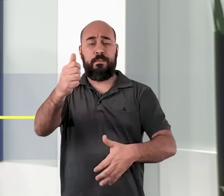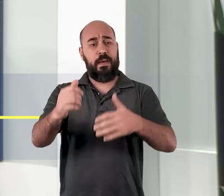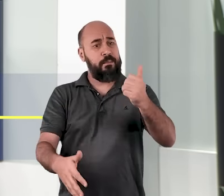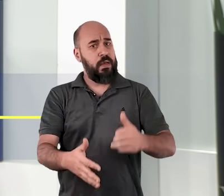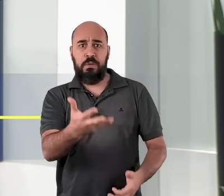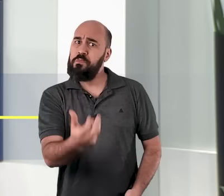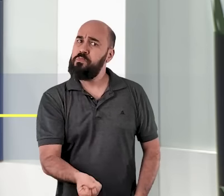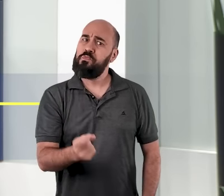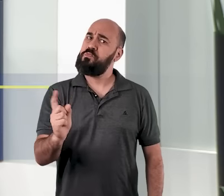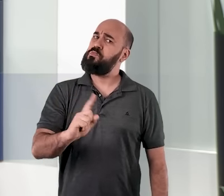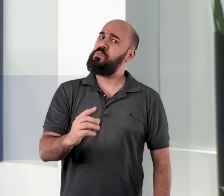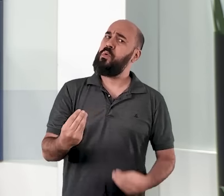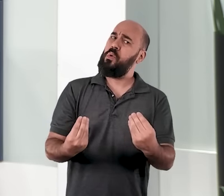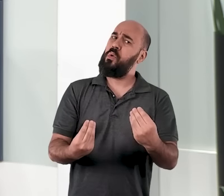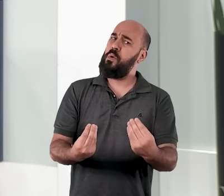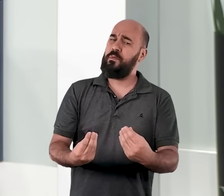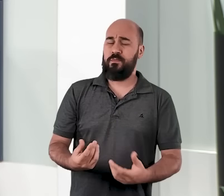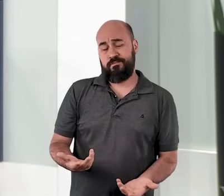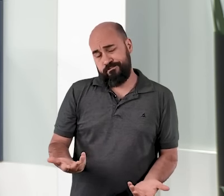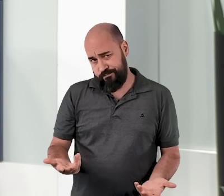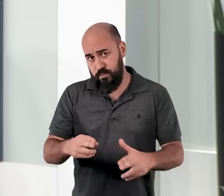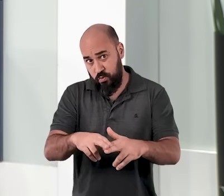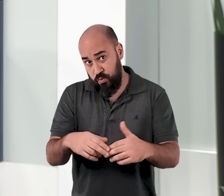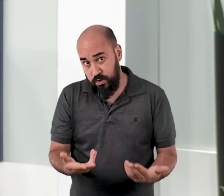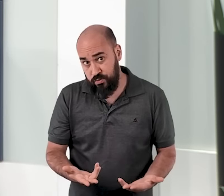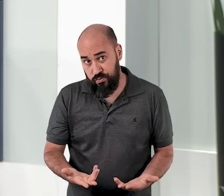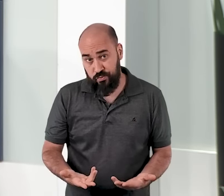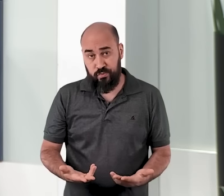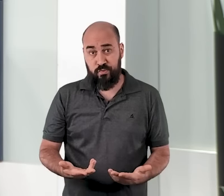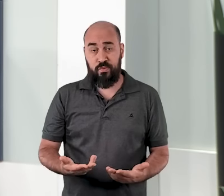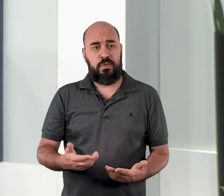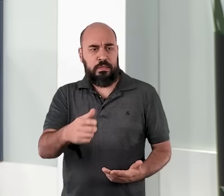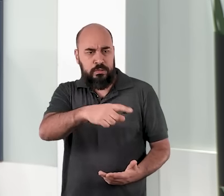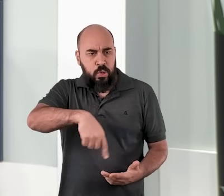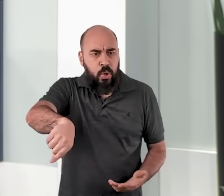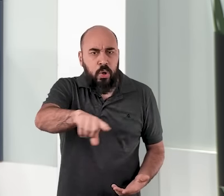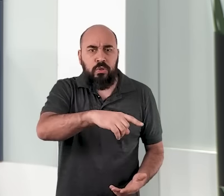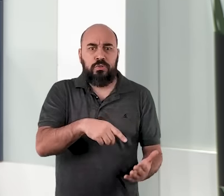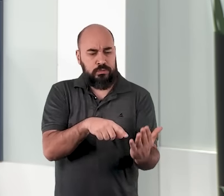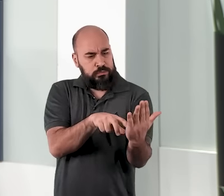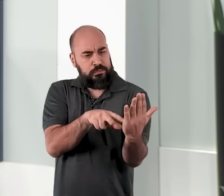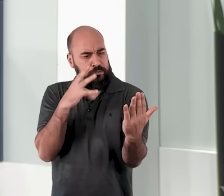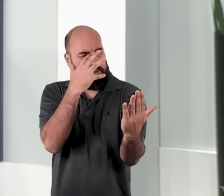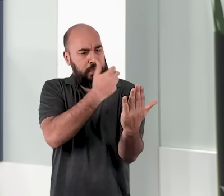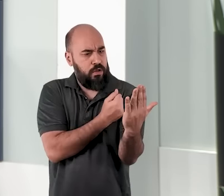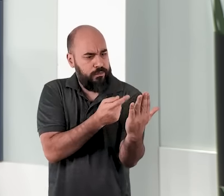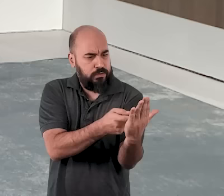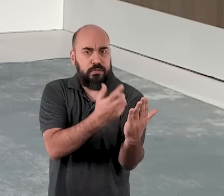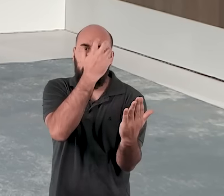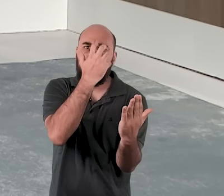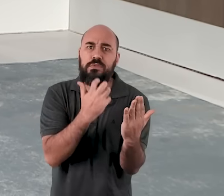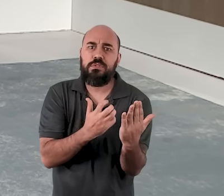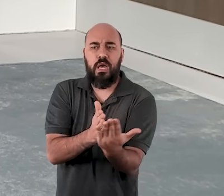como escaparemos nós se não levarmos a sério tão grande salvação?